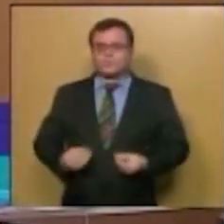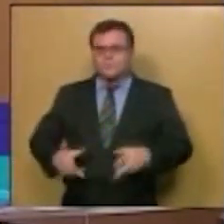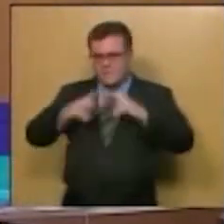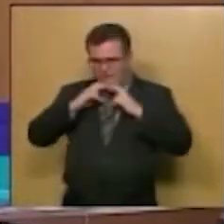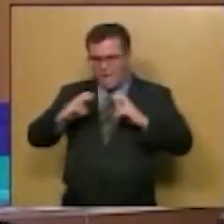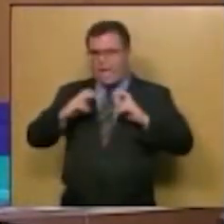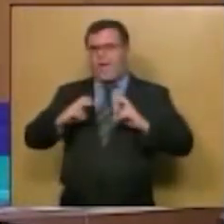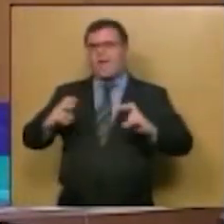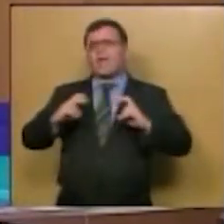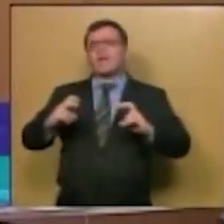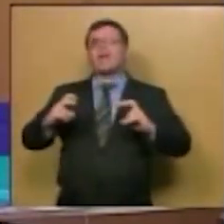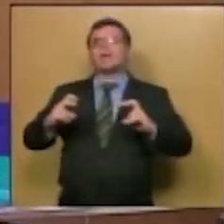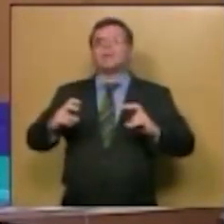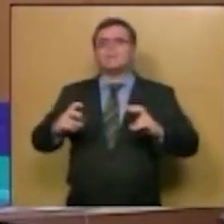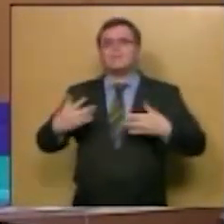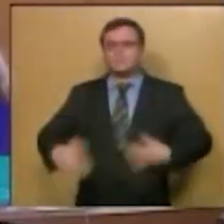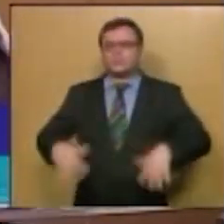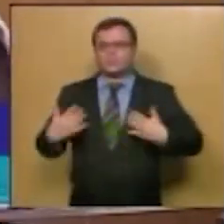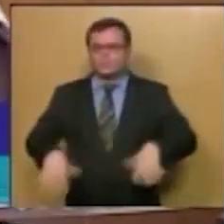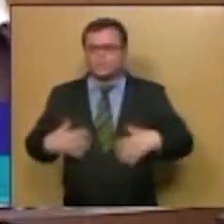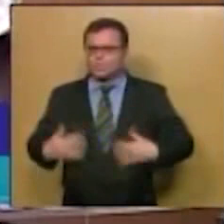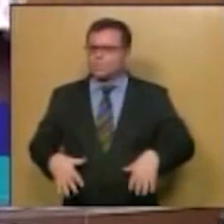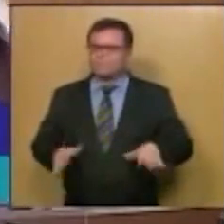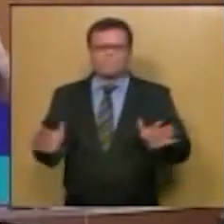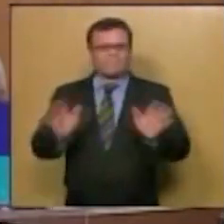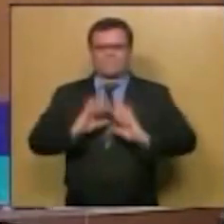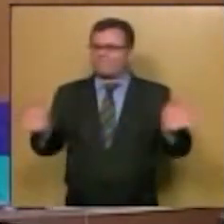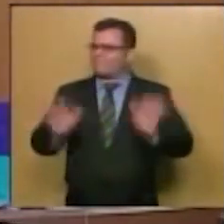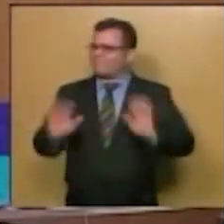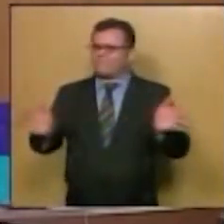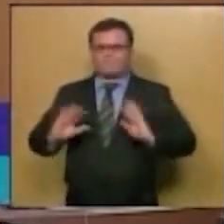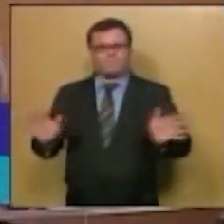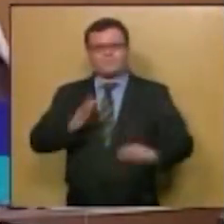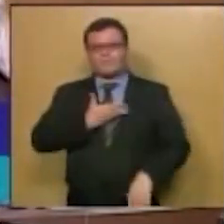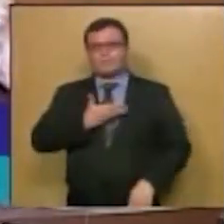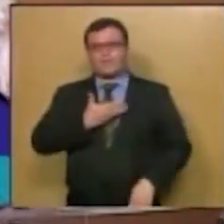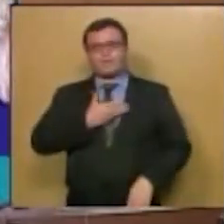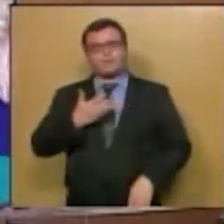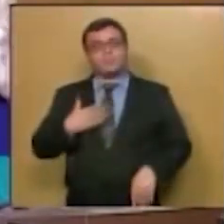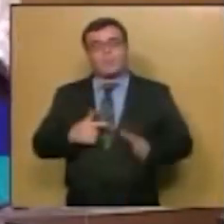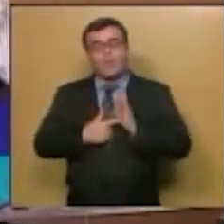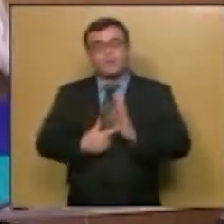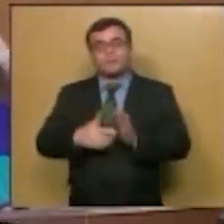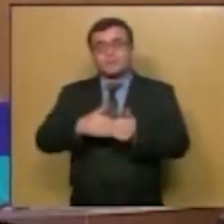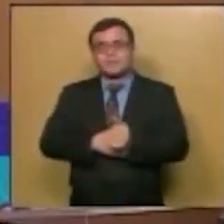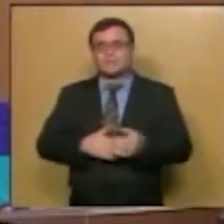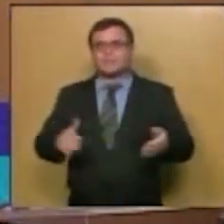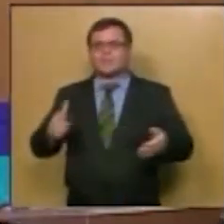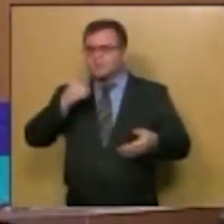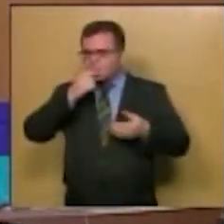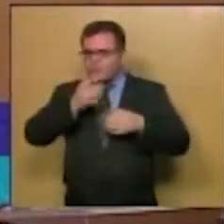a amarrados não não não minha amiga não posso revelar o segredo do mar